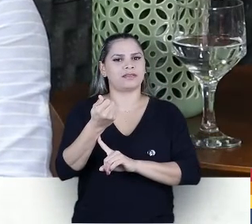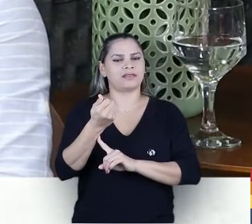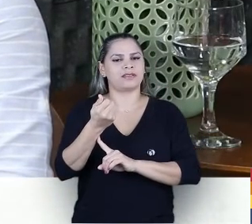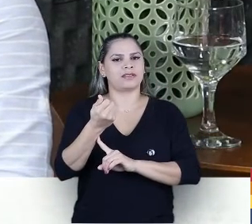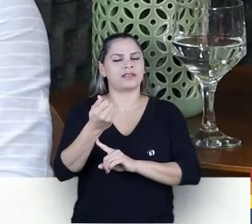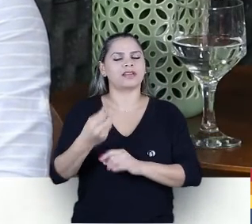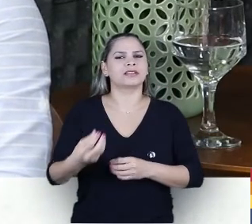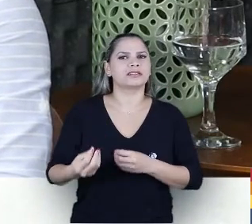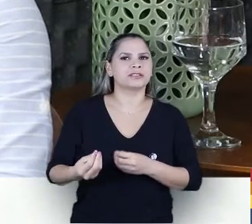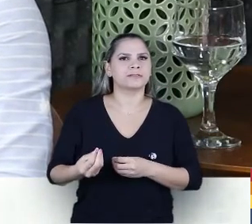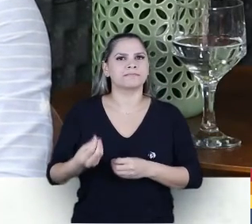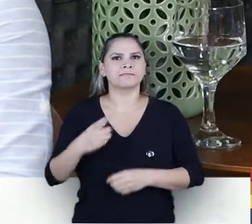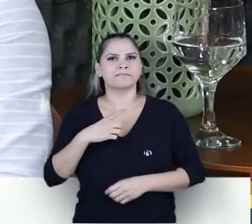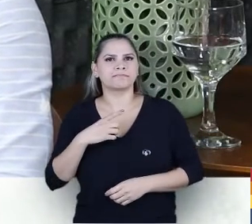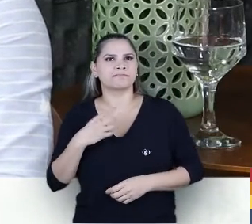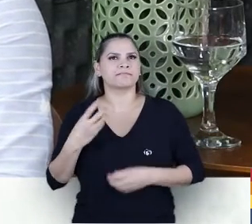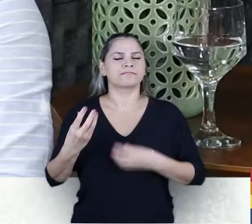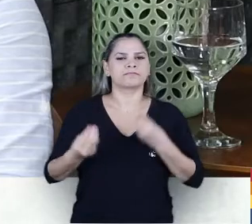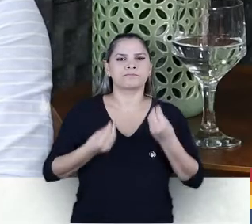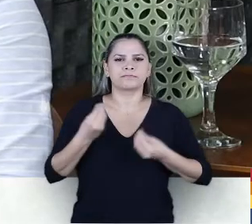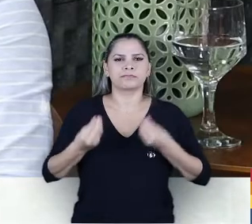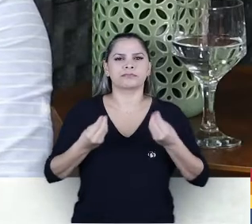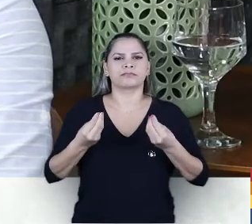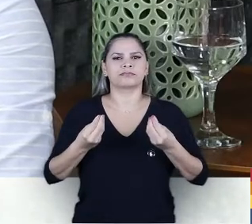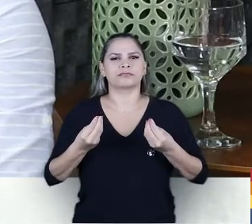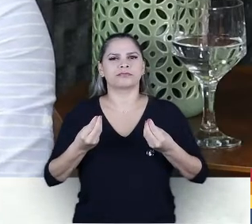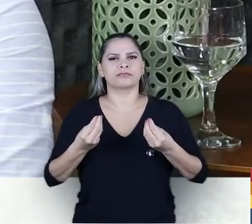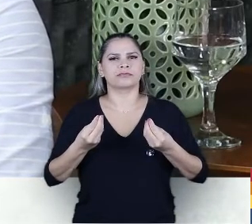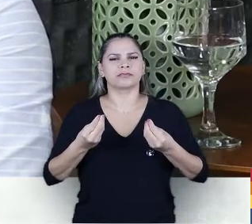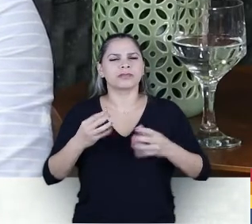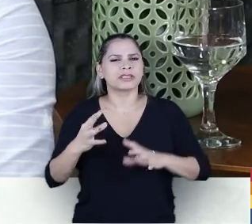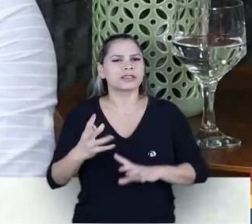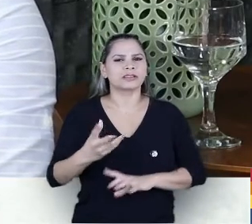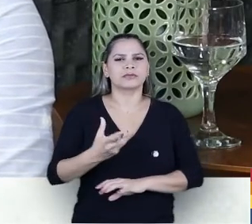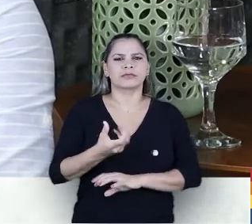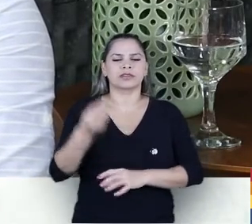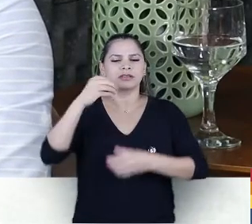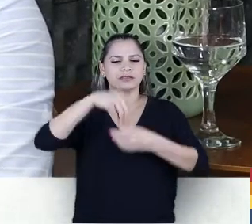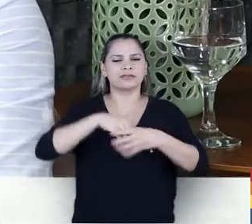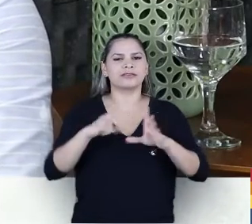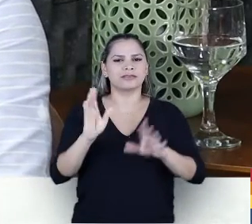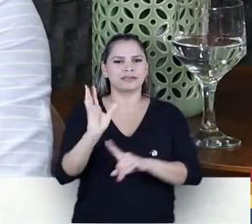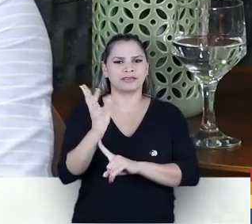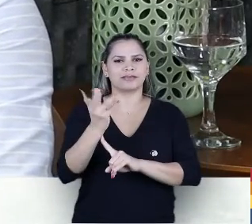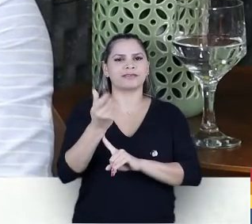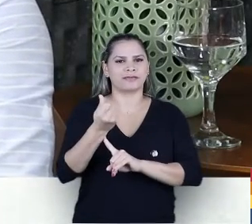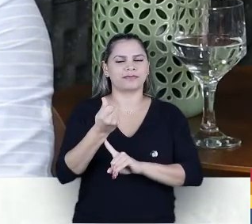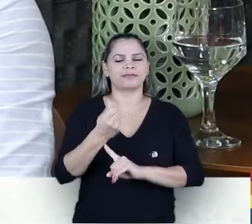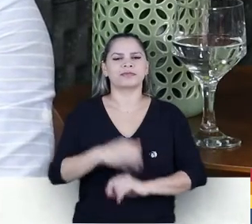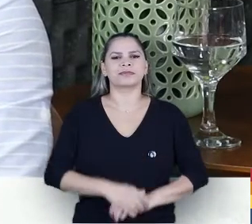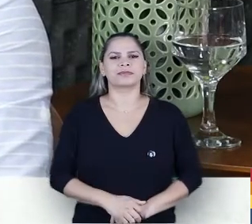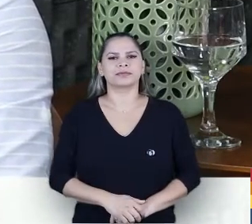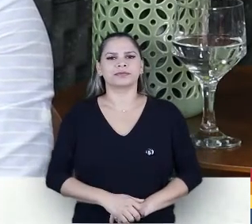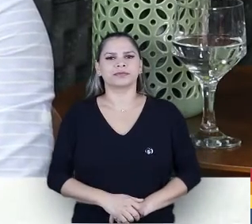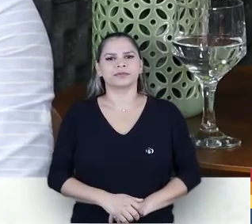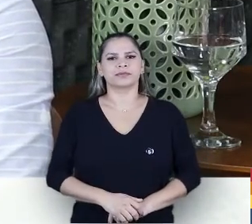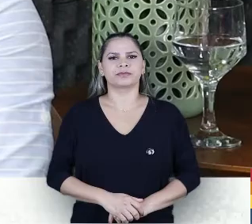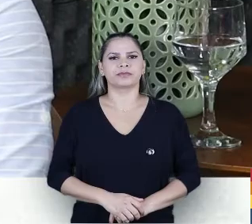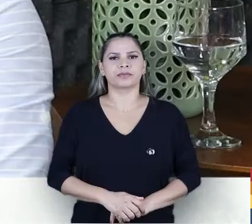vida, o aluno tem essa facilidade de trazer os componentes curriculares,